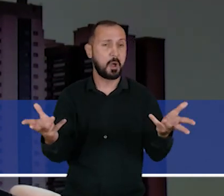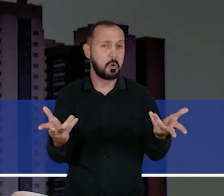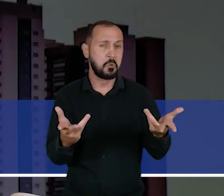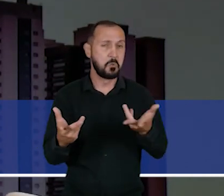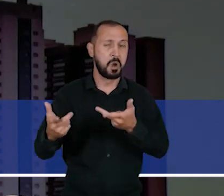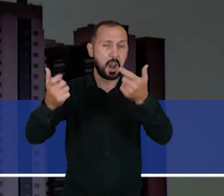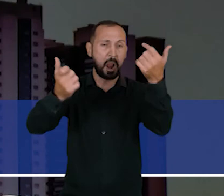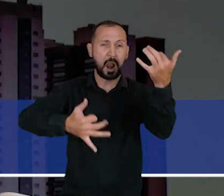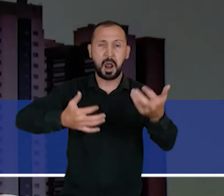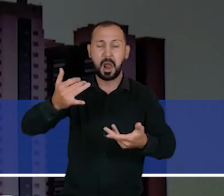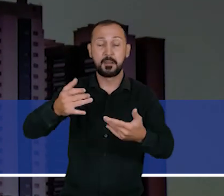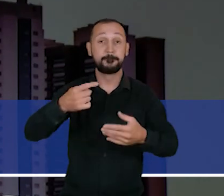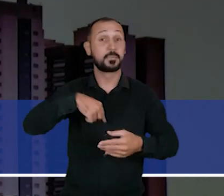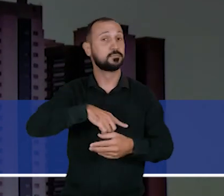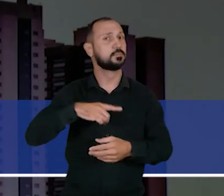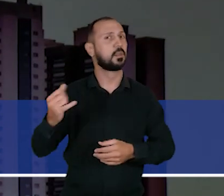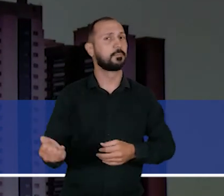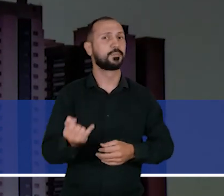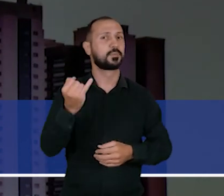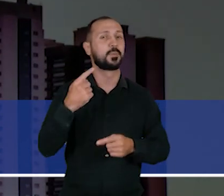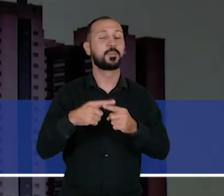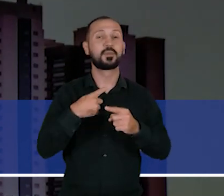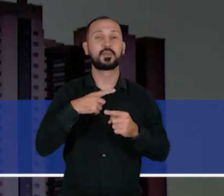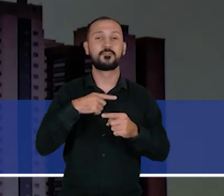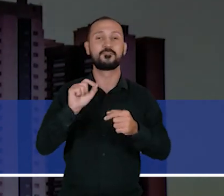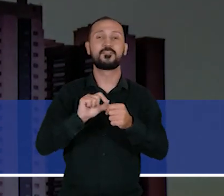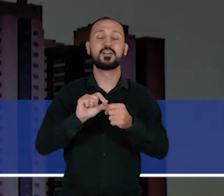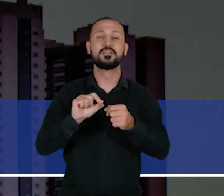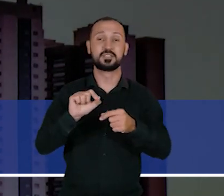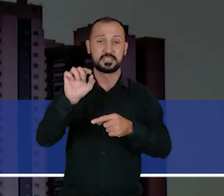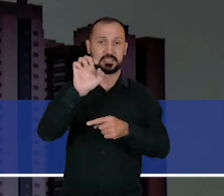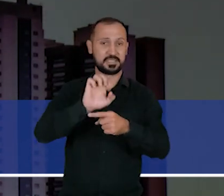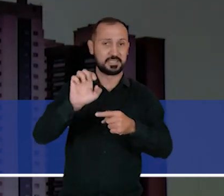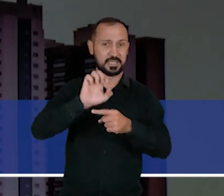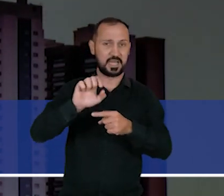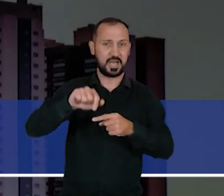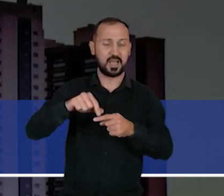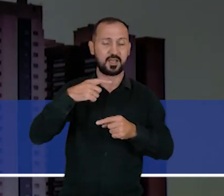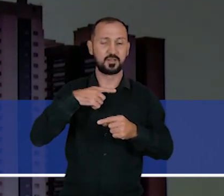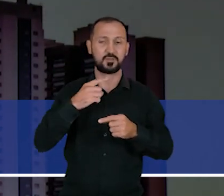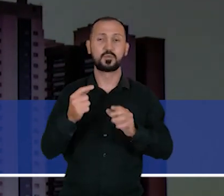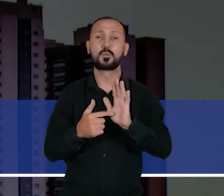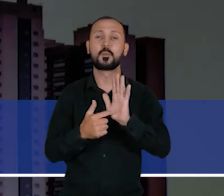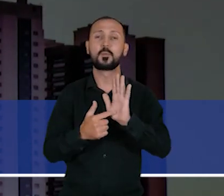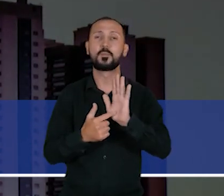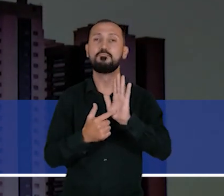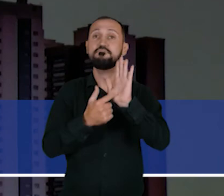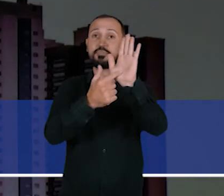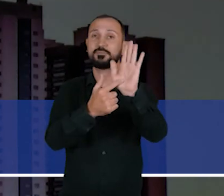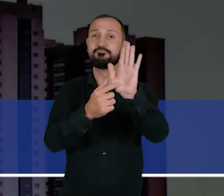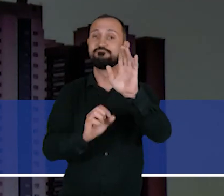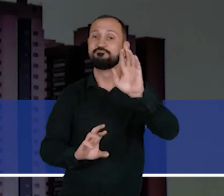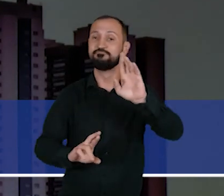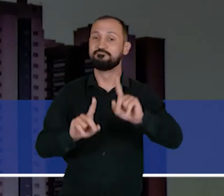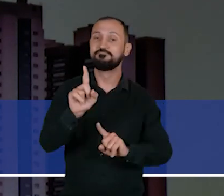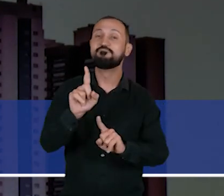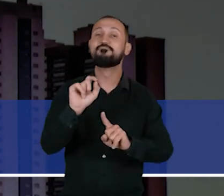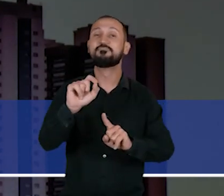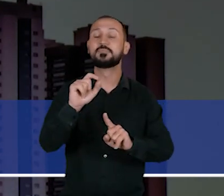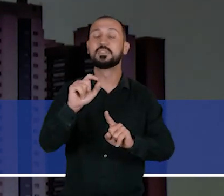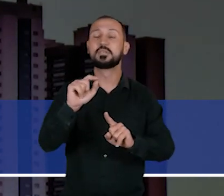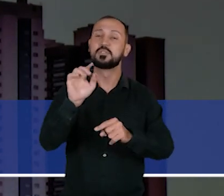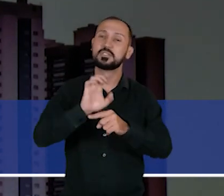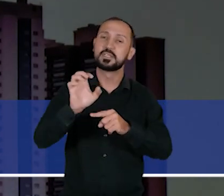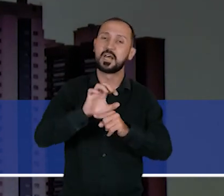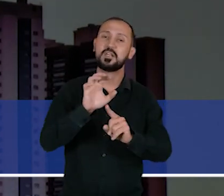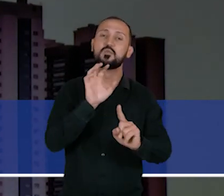essa capacidade. Isso para nós é muito importante, porque coloca o nosso estado numa posição de destaque, em